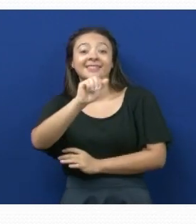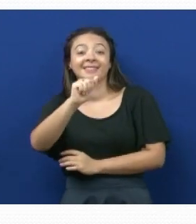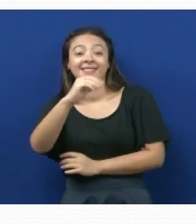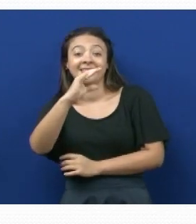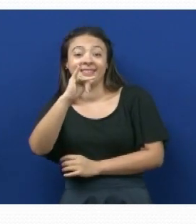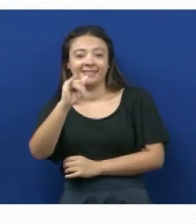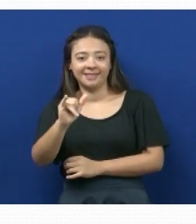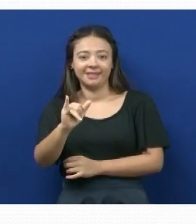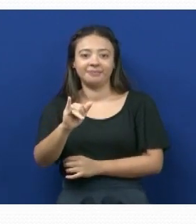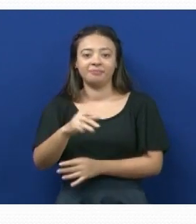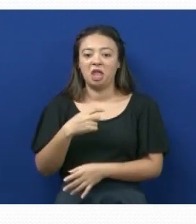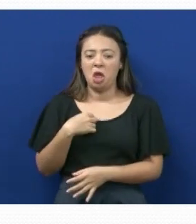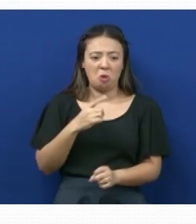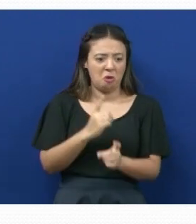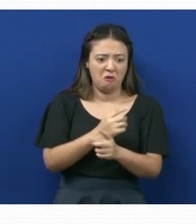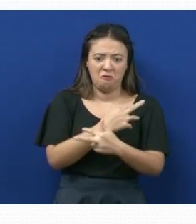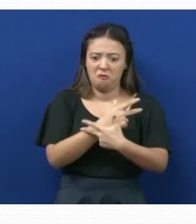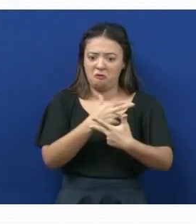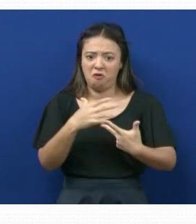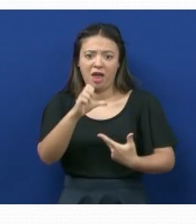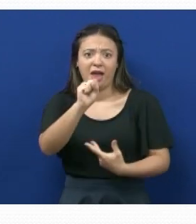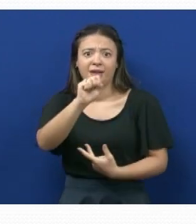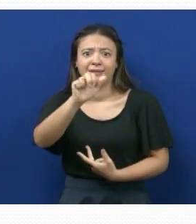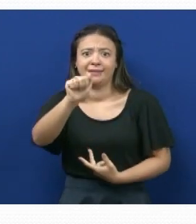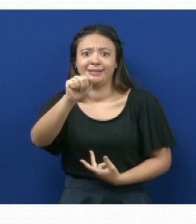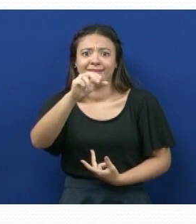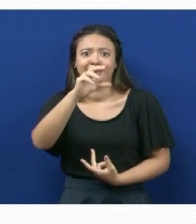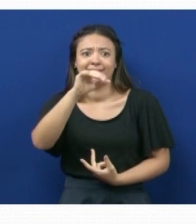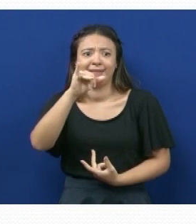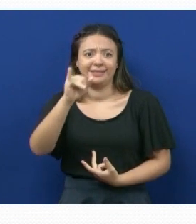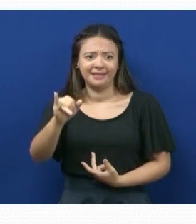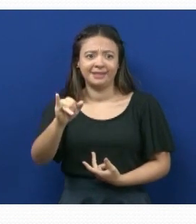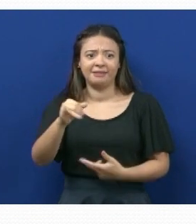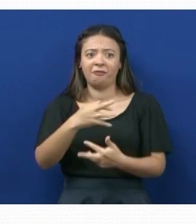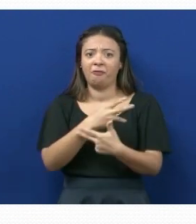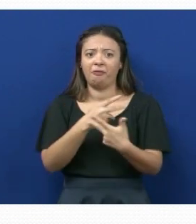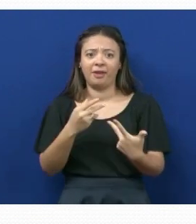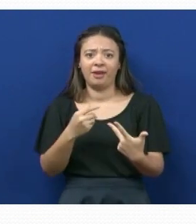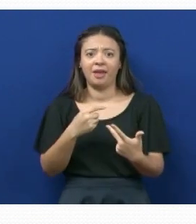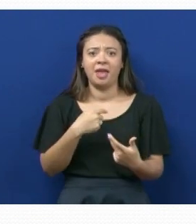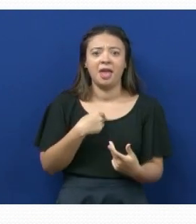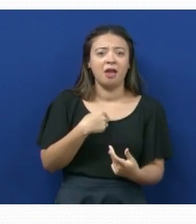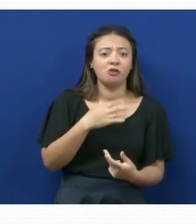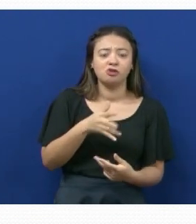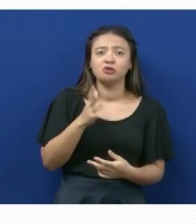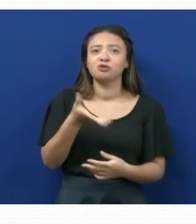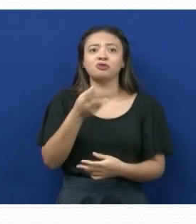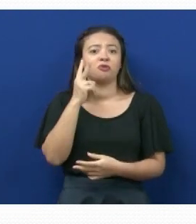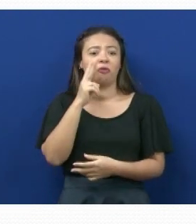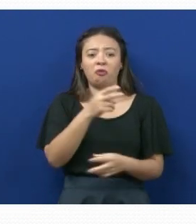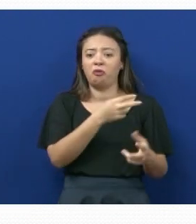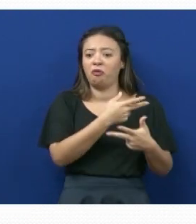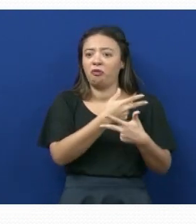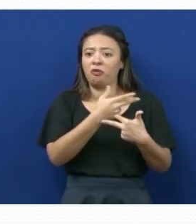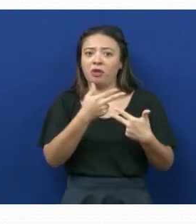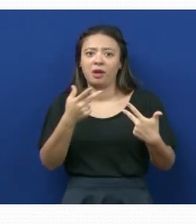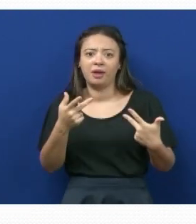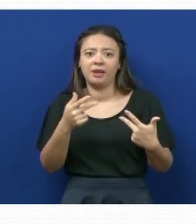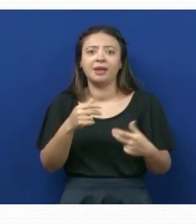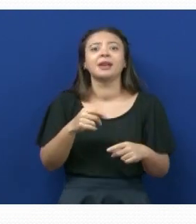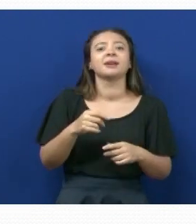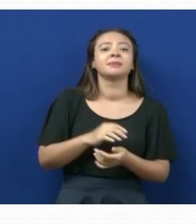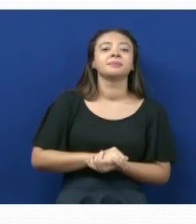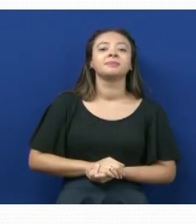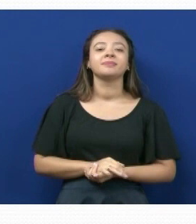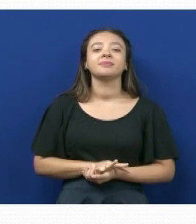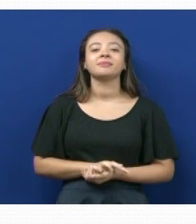um saci só. Tinha o saci, a saci grave, ele queria dizer grávida,